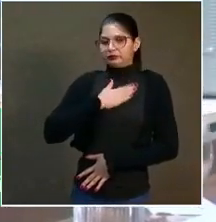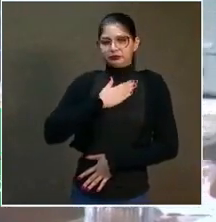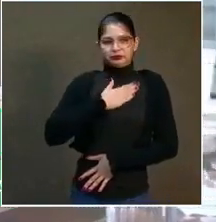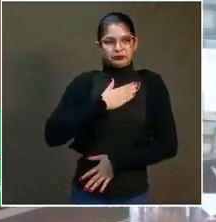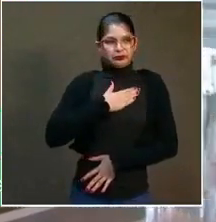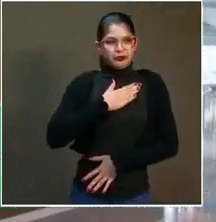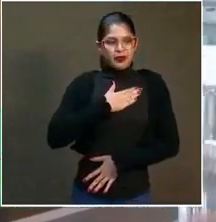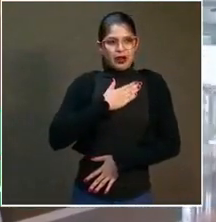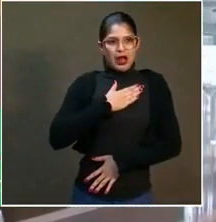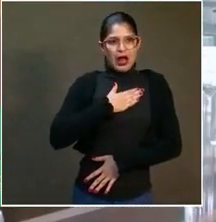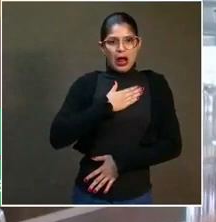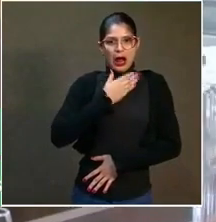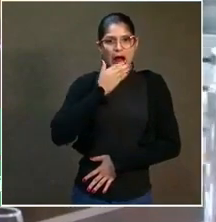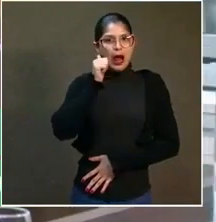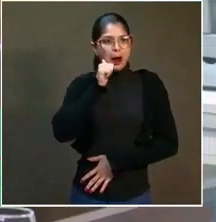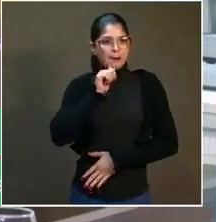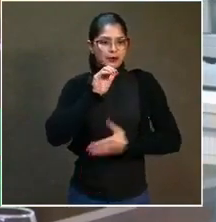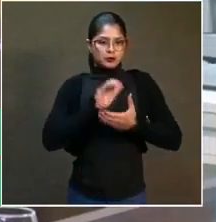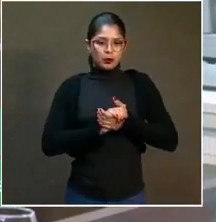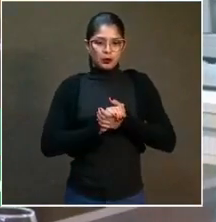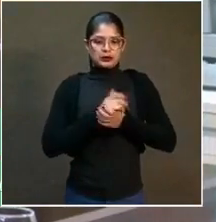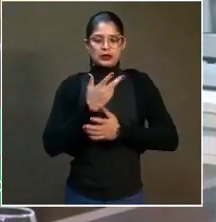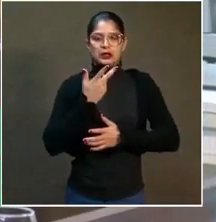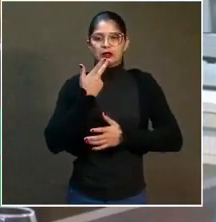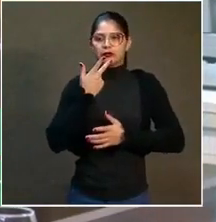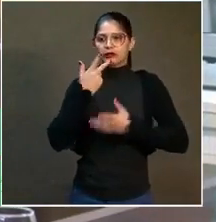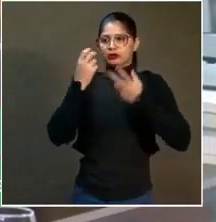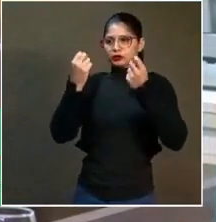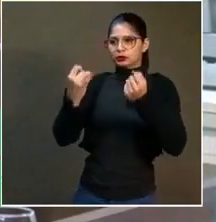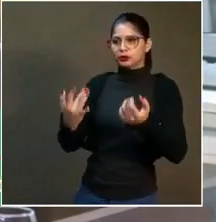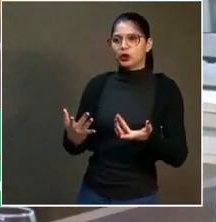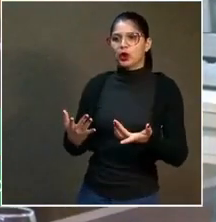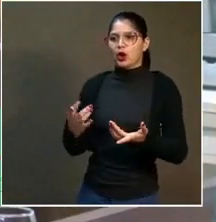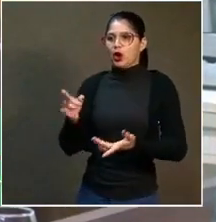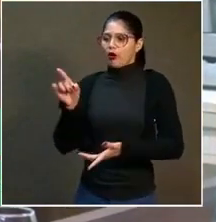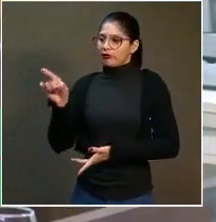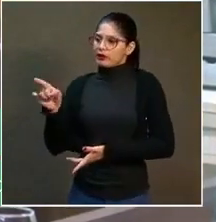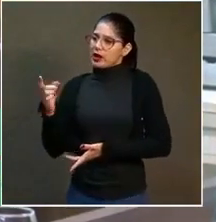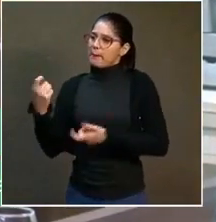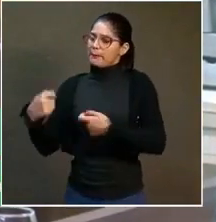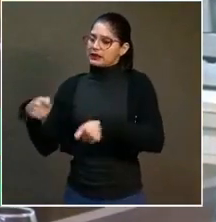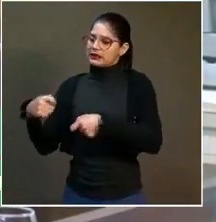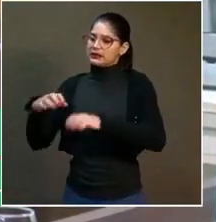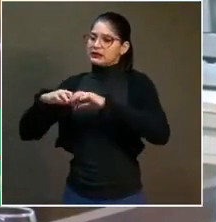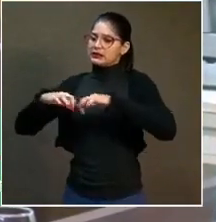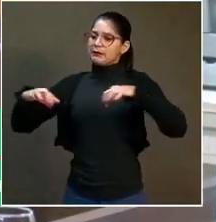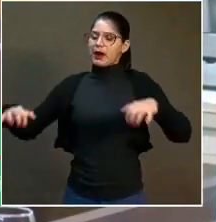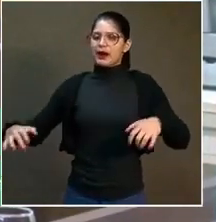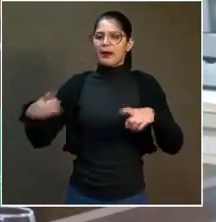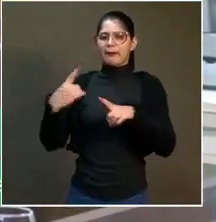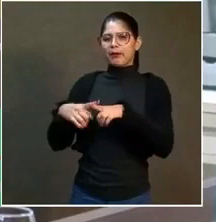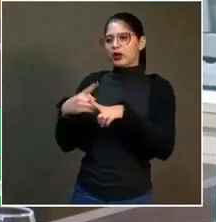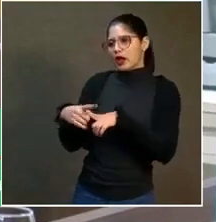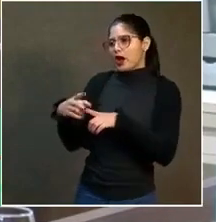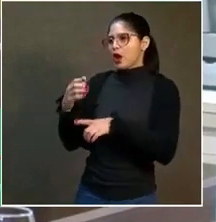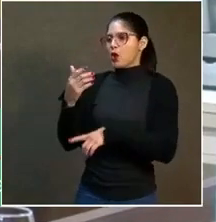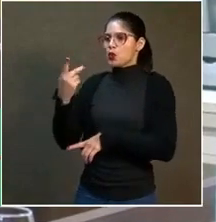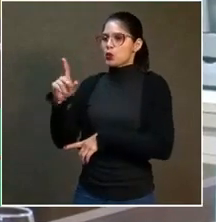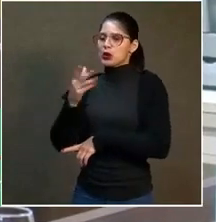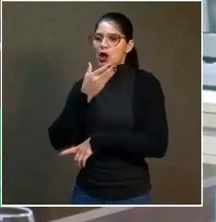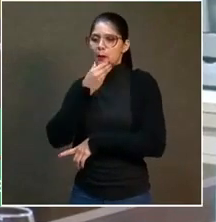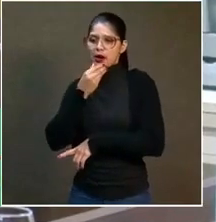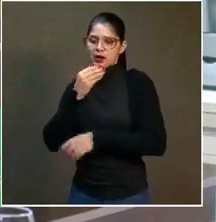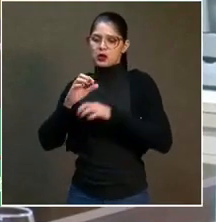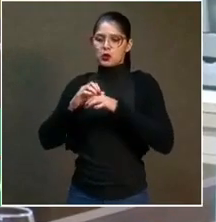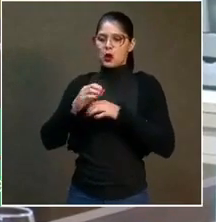uma mulher disse para ela que ela tinha que me largar, arrumar outro, viver a vida dela. Isso não é amiga. Que relacionamento que a